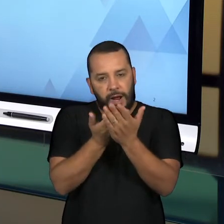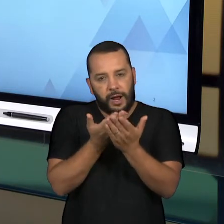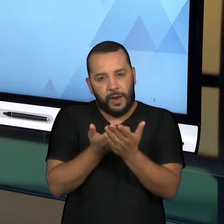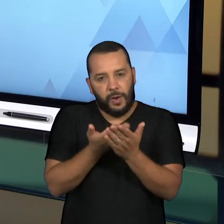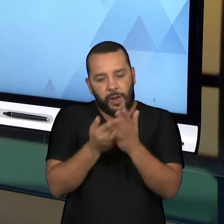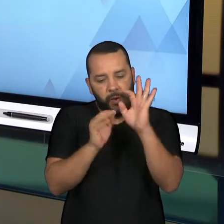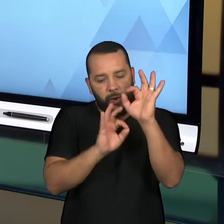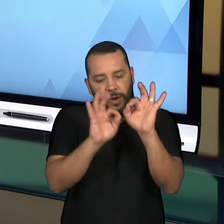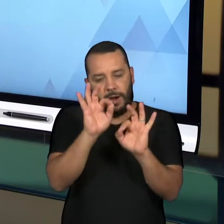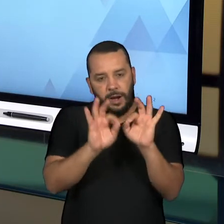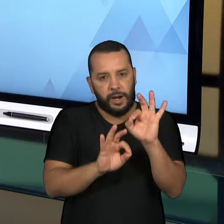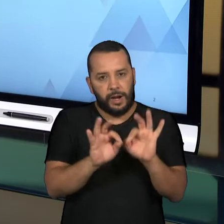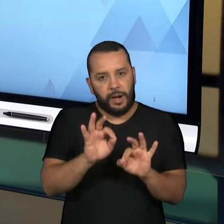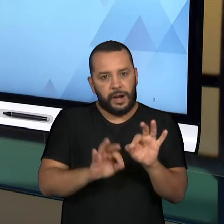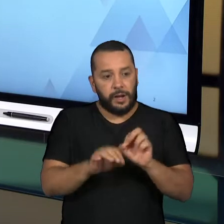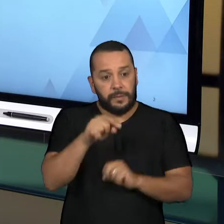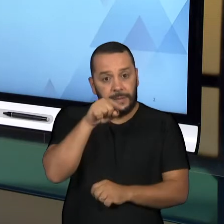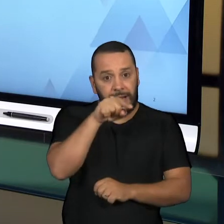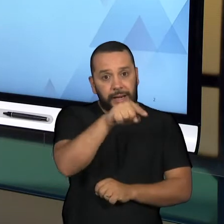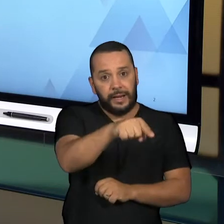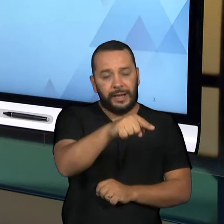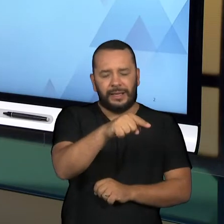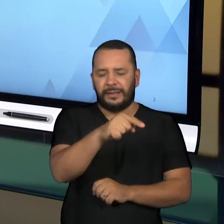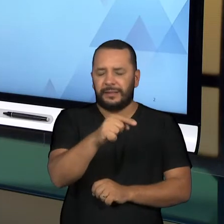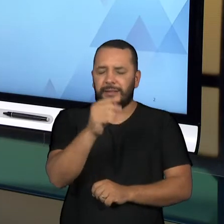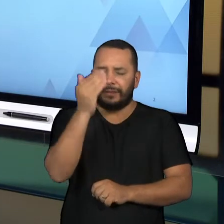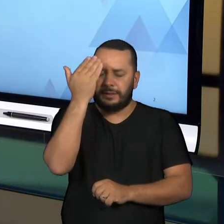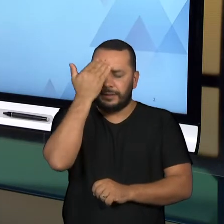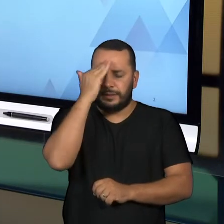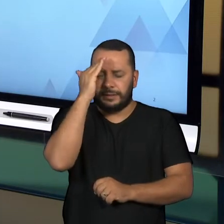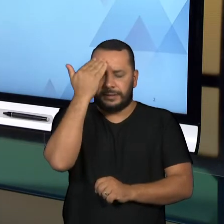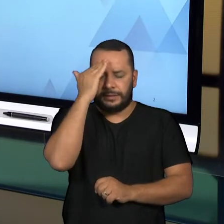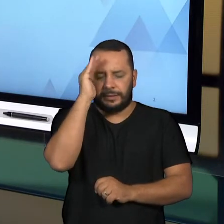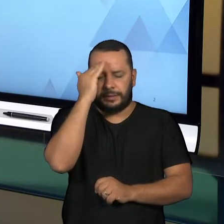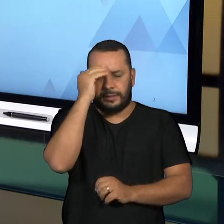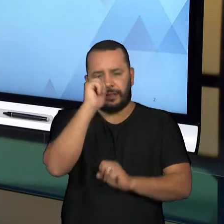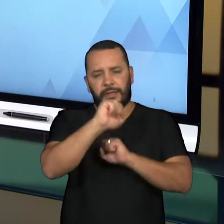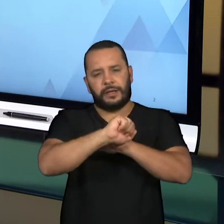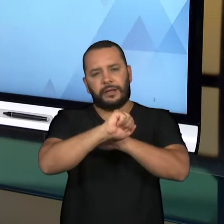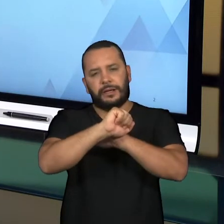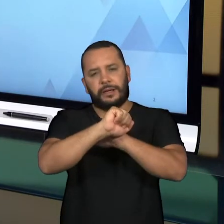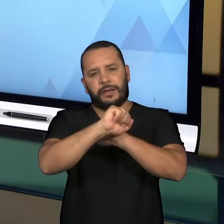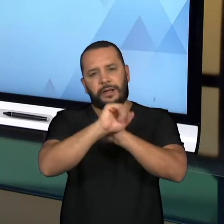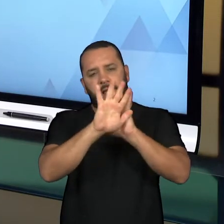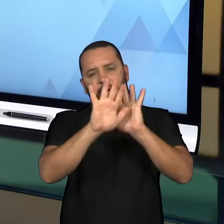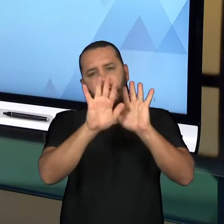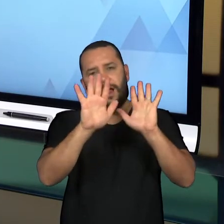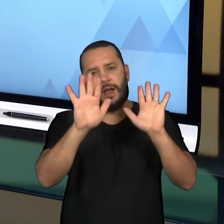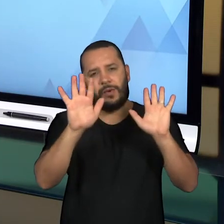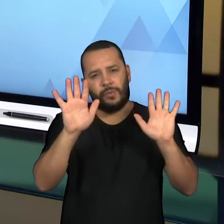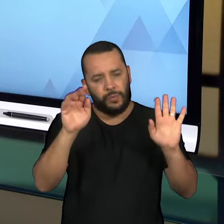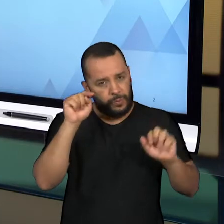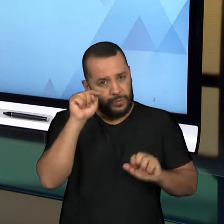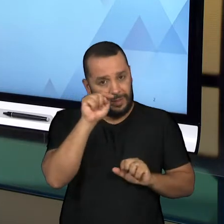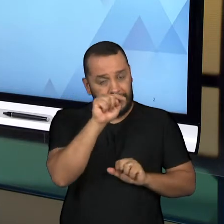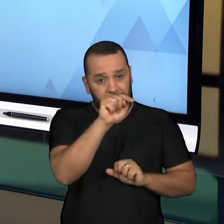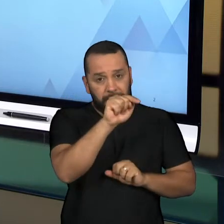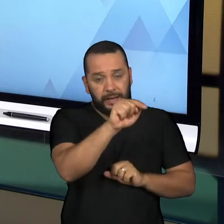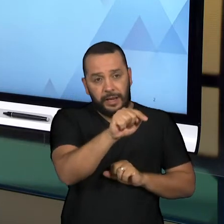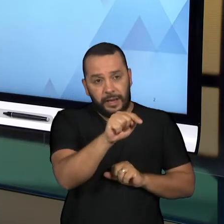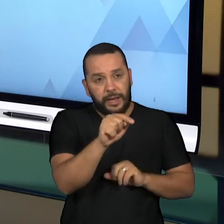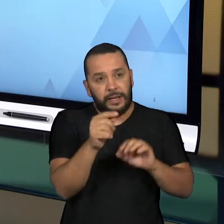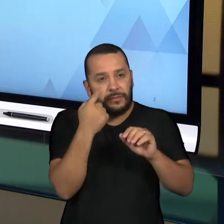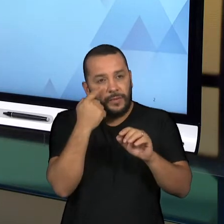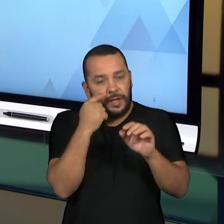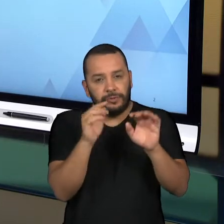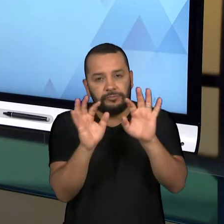para que essa aula seja suficientemente esclarecedora para que aquele que está ouvindo essa